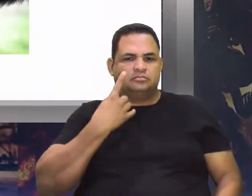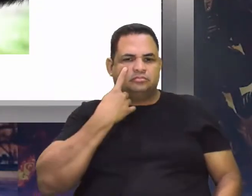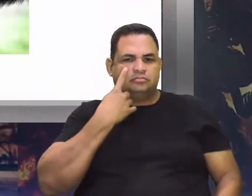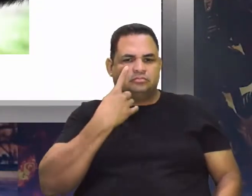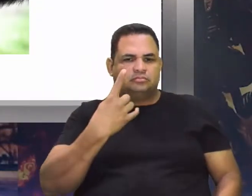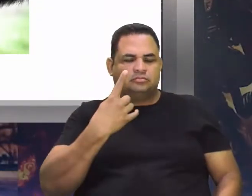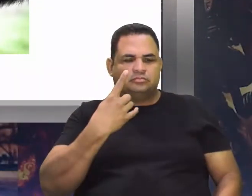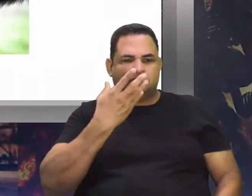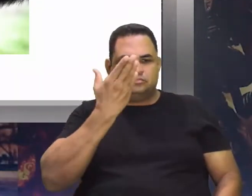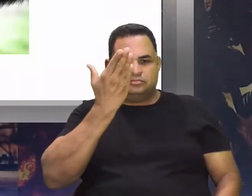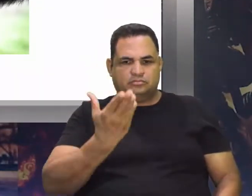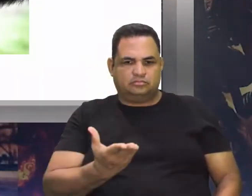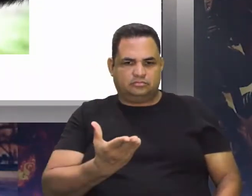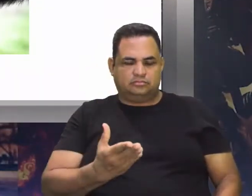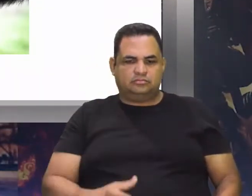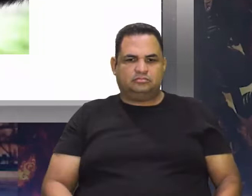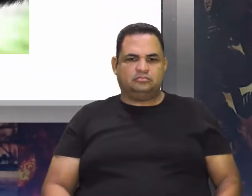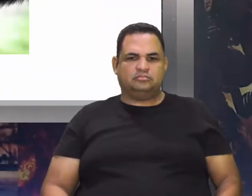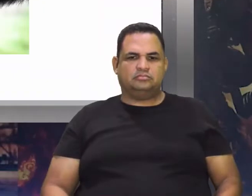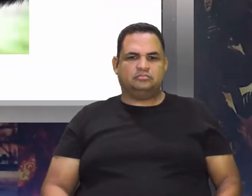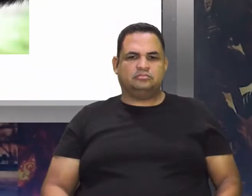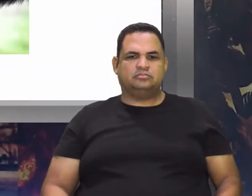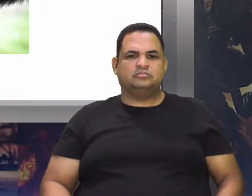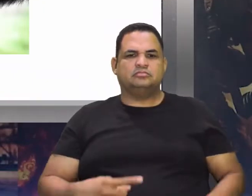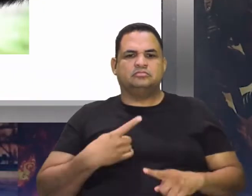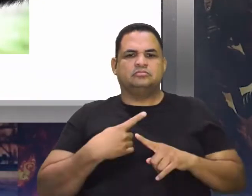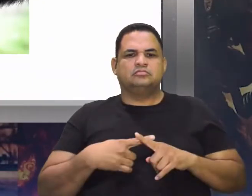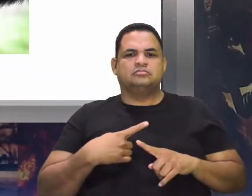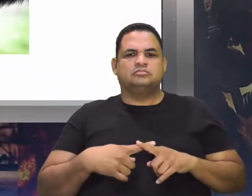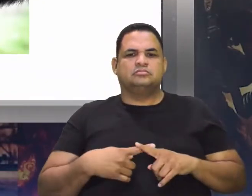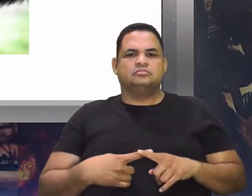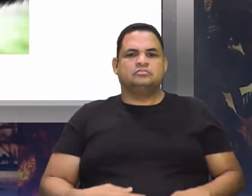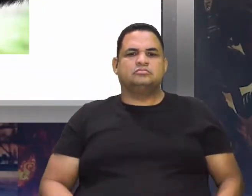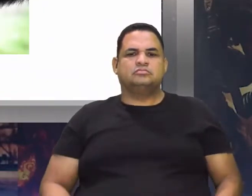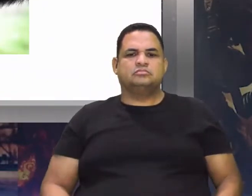na evolução das espécies. Por quê?